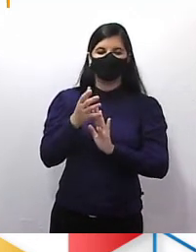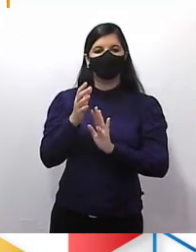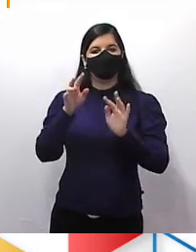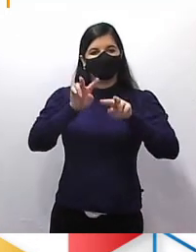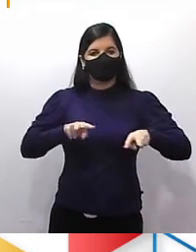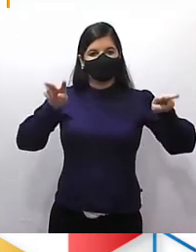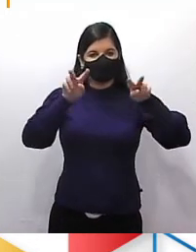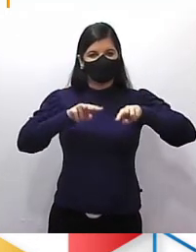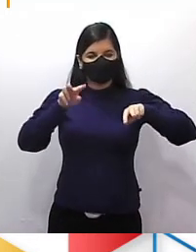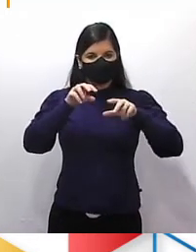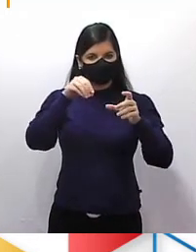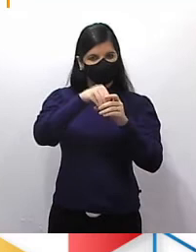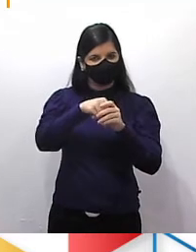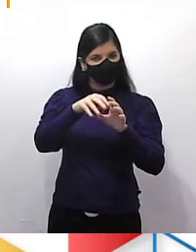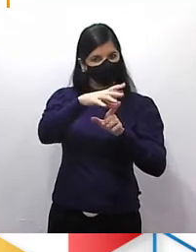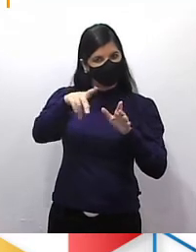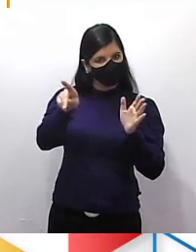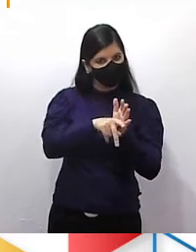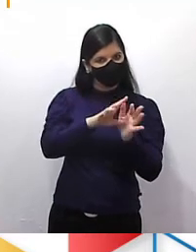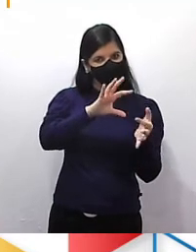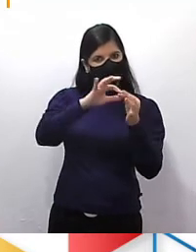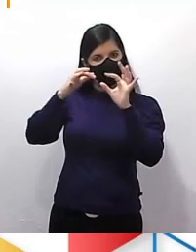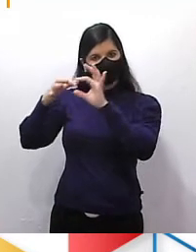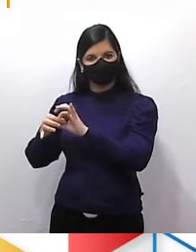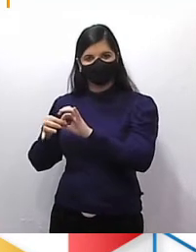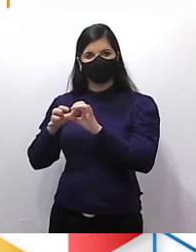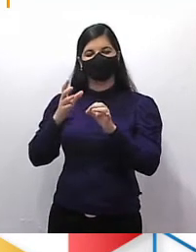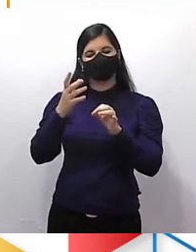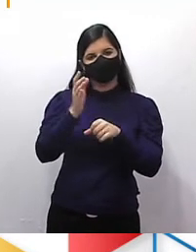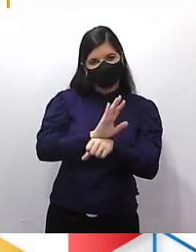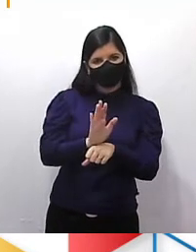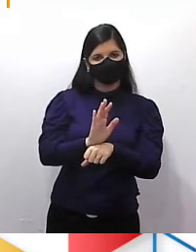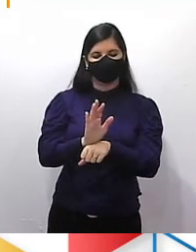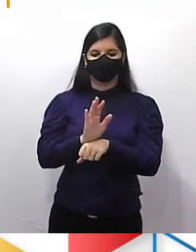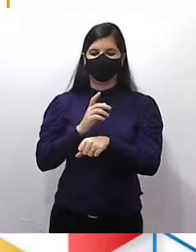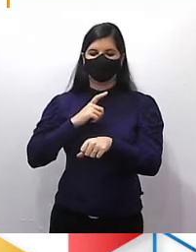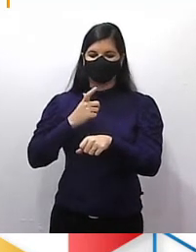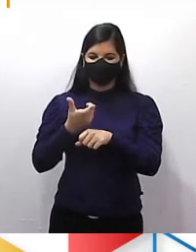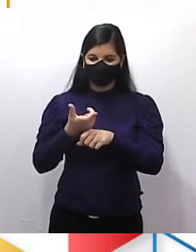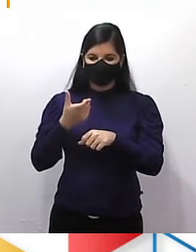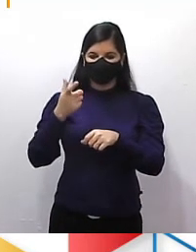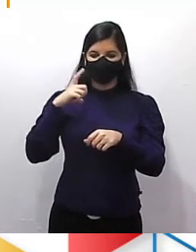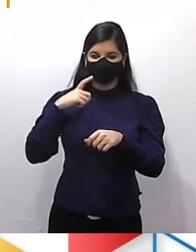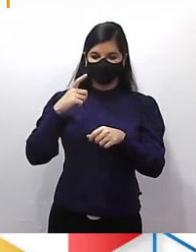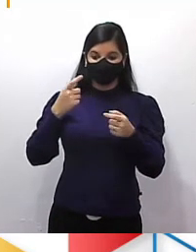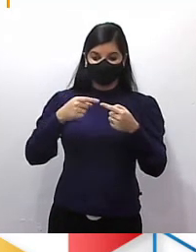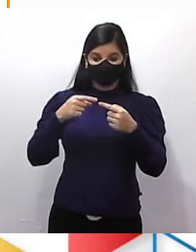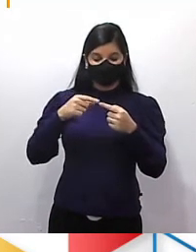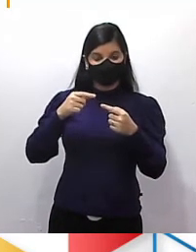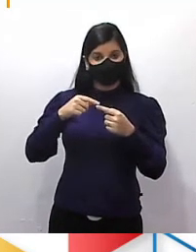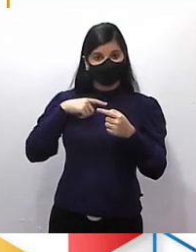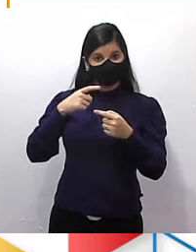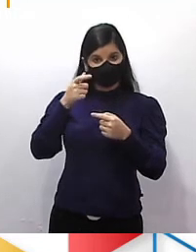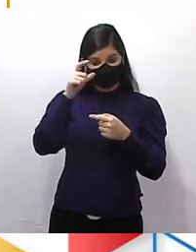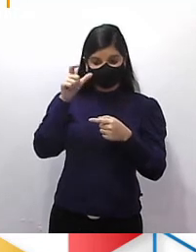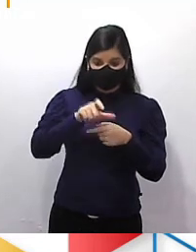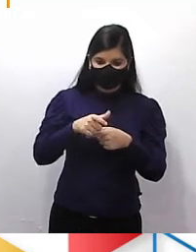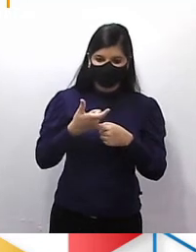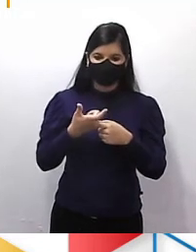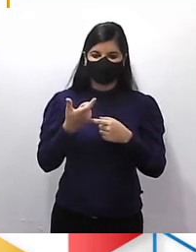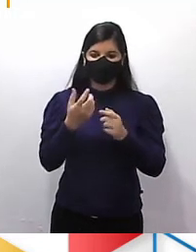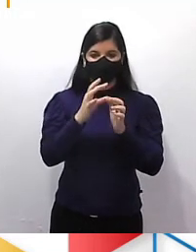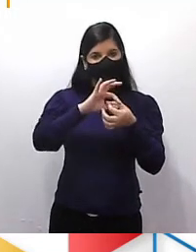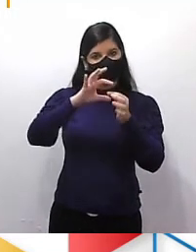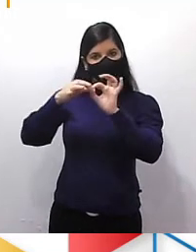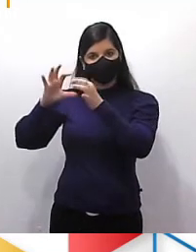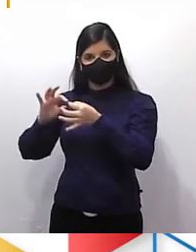visão, dentro de um contexto de ficção científica. Inserting blackness in a context of technology and